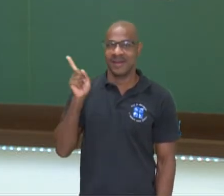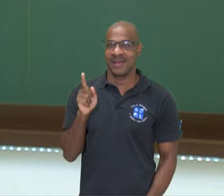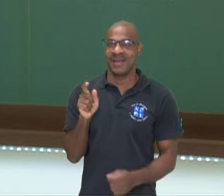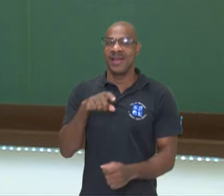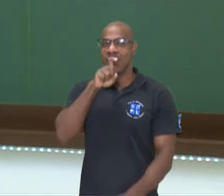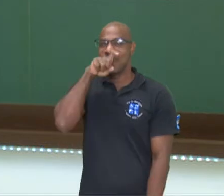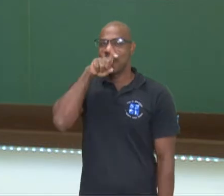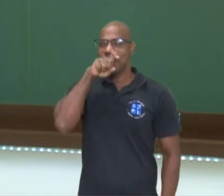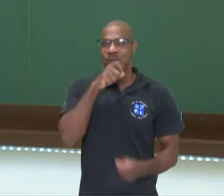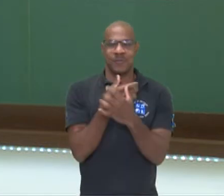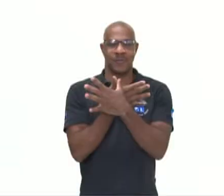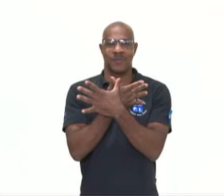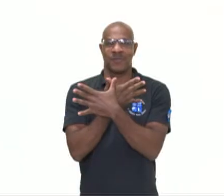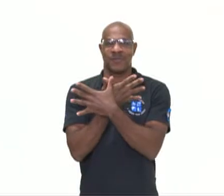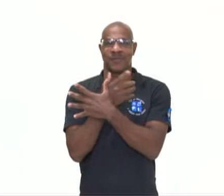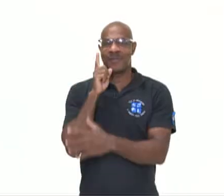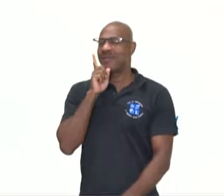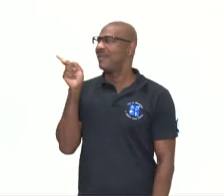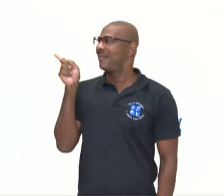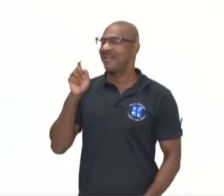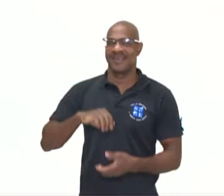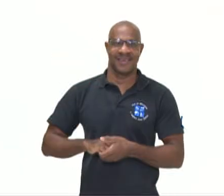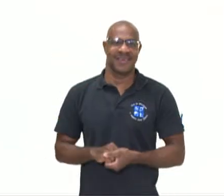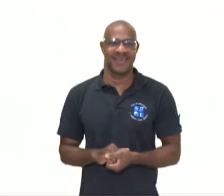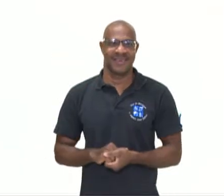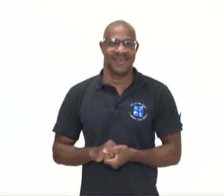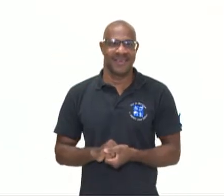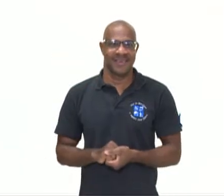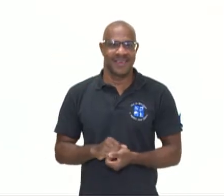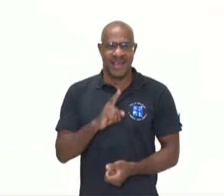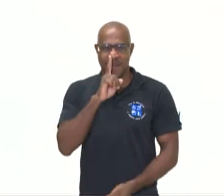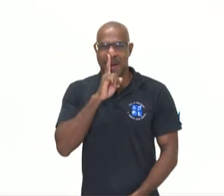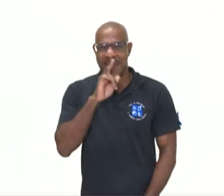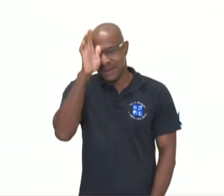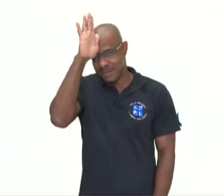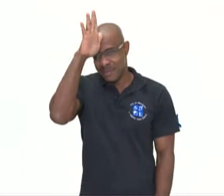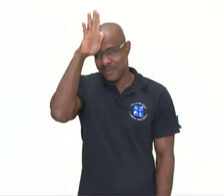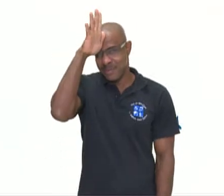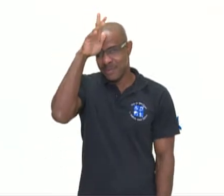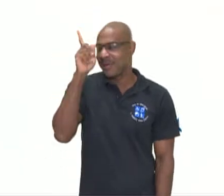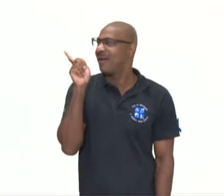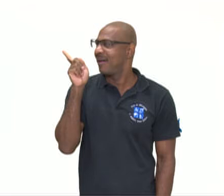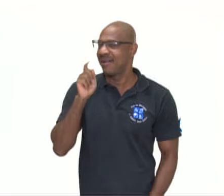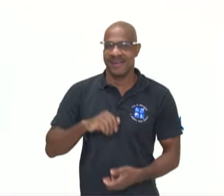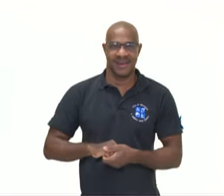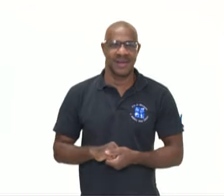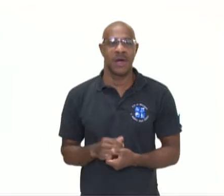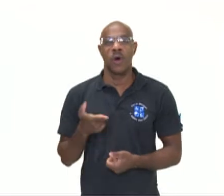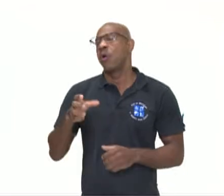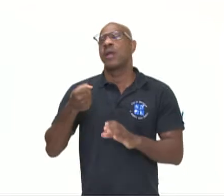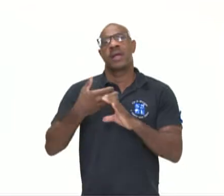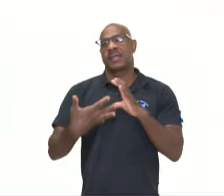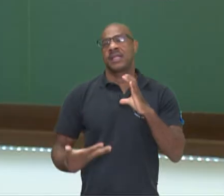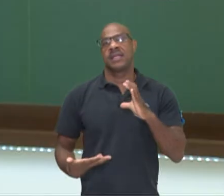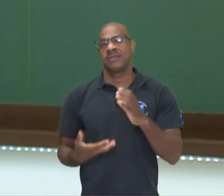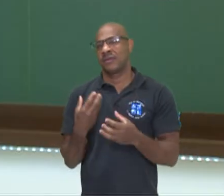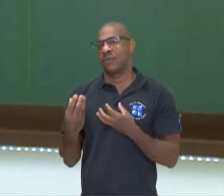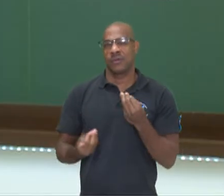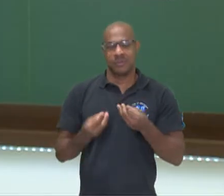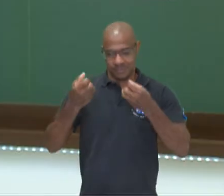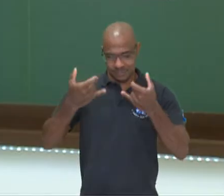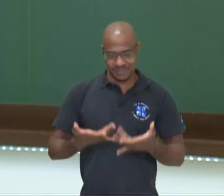pássaro, bonito, né, gente? Olha lá, ó, a crista amarelinha, ele é bem bonitinho. Vamos ver outras características sobre ele, além